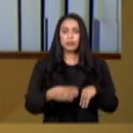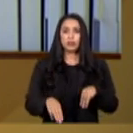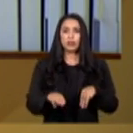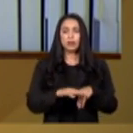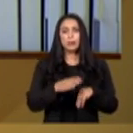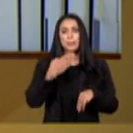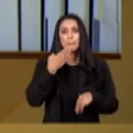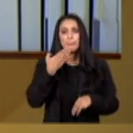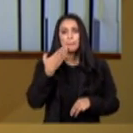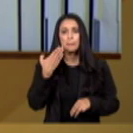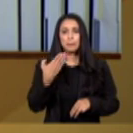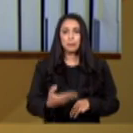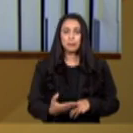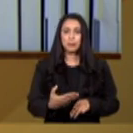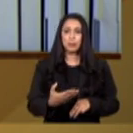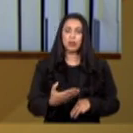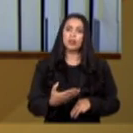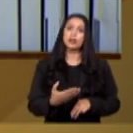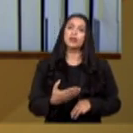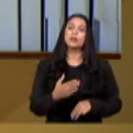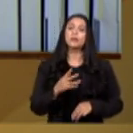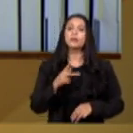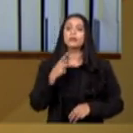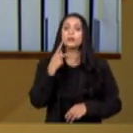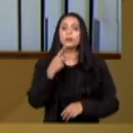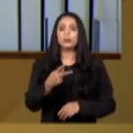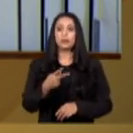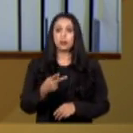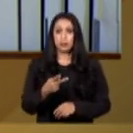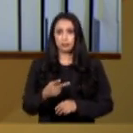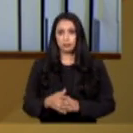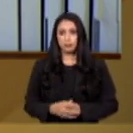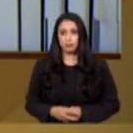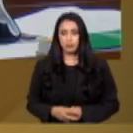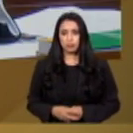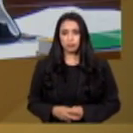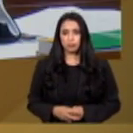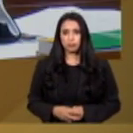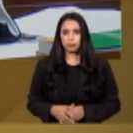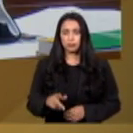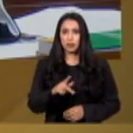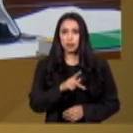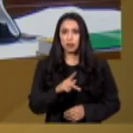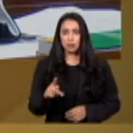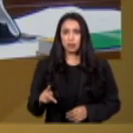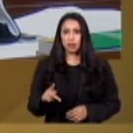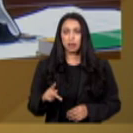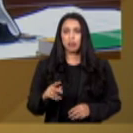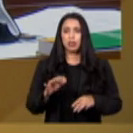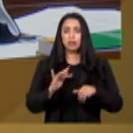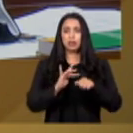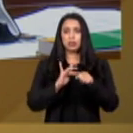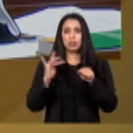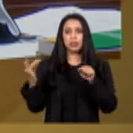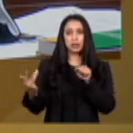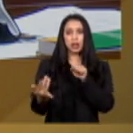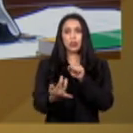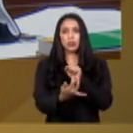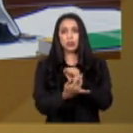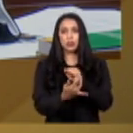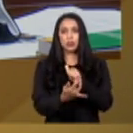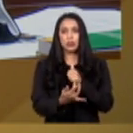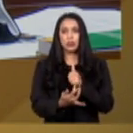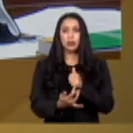fux havia pedido a palavra passa palavra ministro luiz fux sua presidente a grande a corte eo